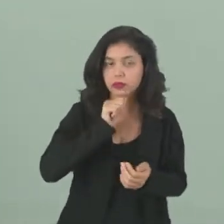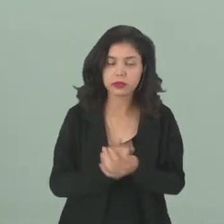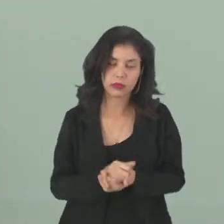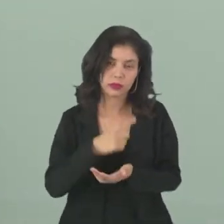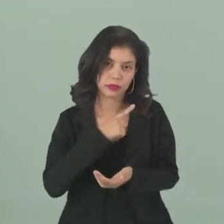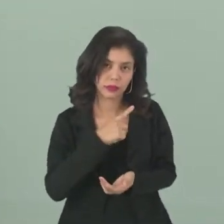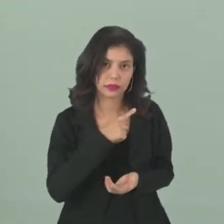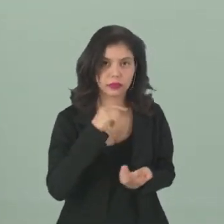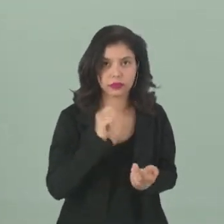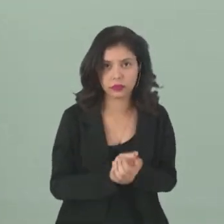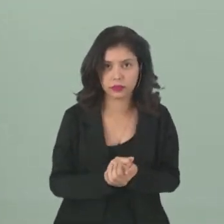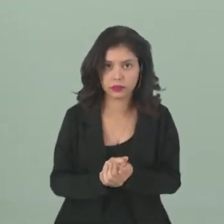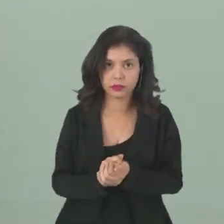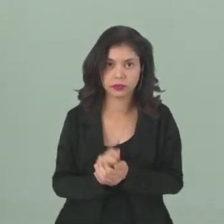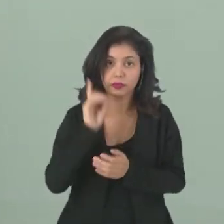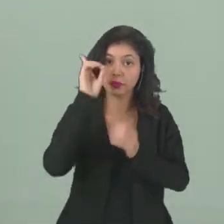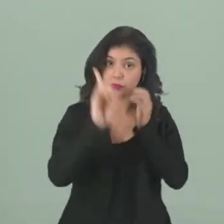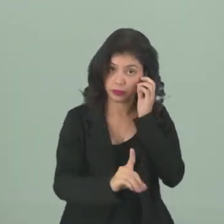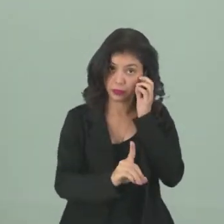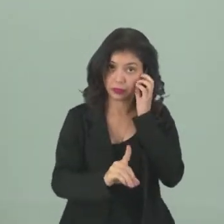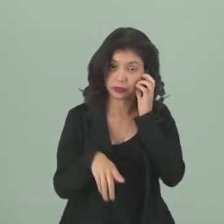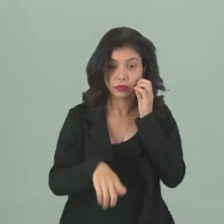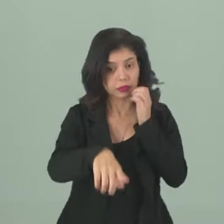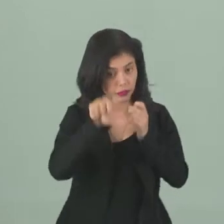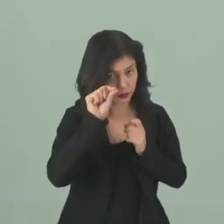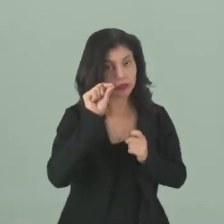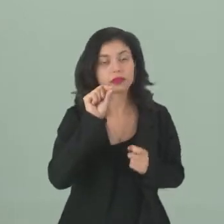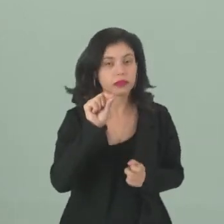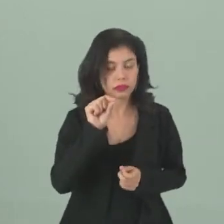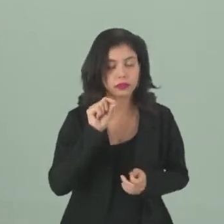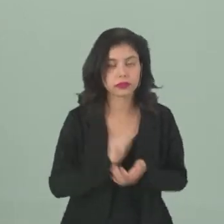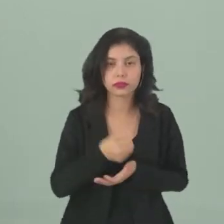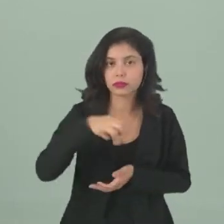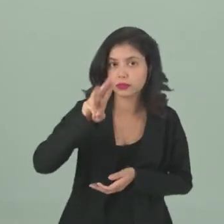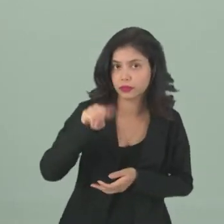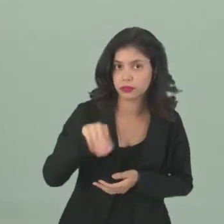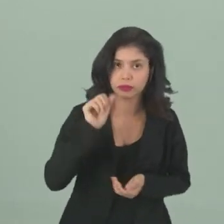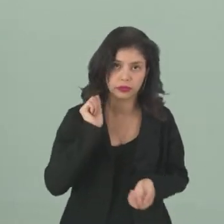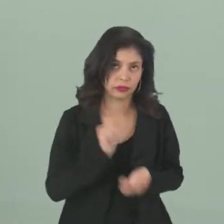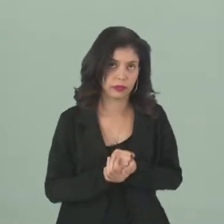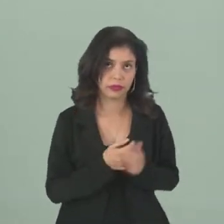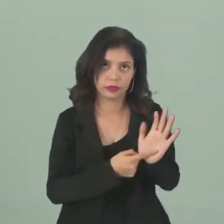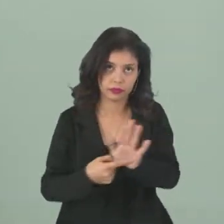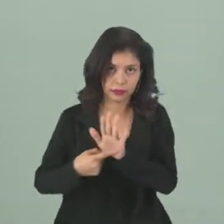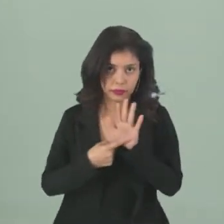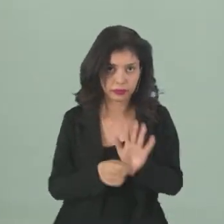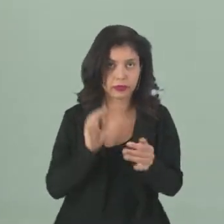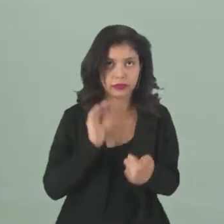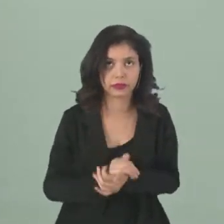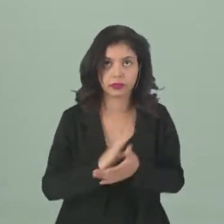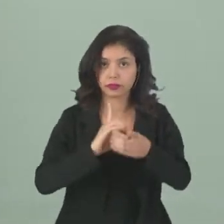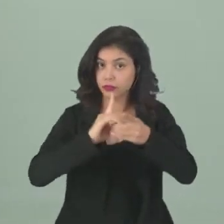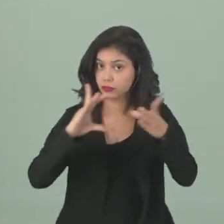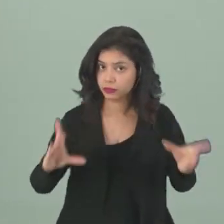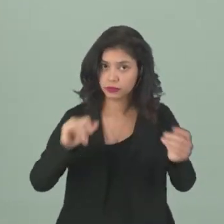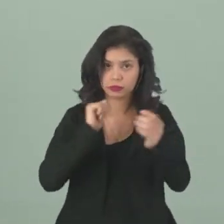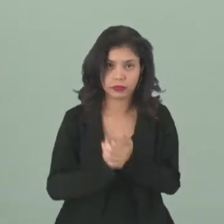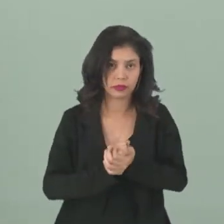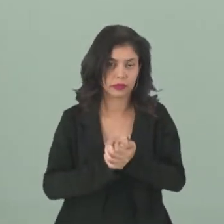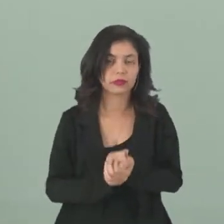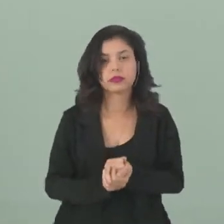exerce o seu direito de escolher quem os quer representar, no caso da